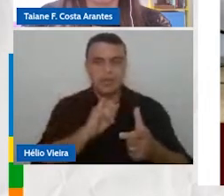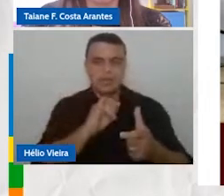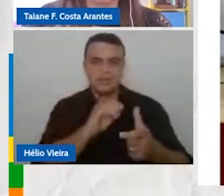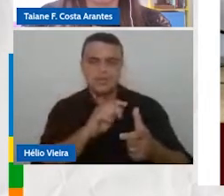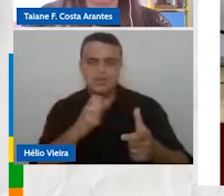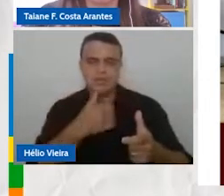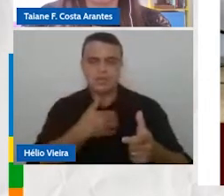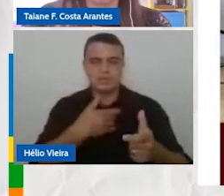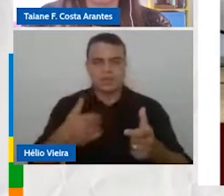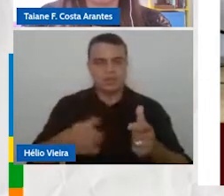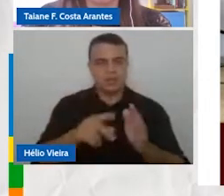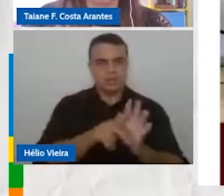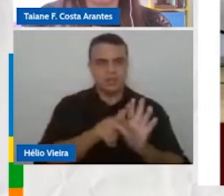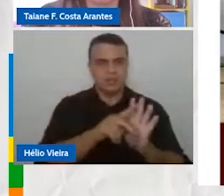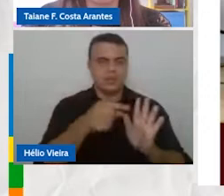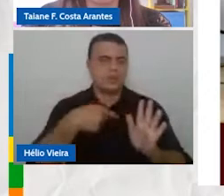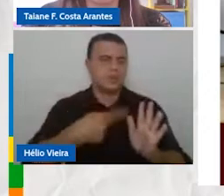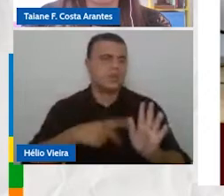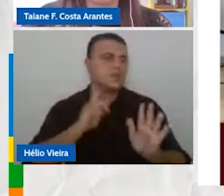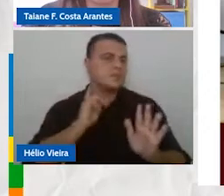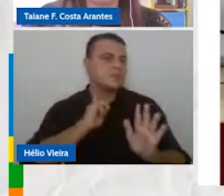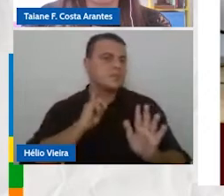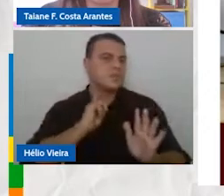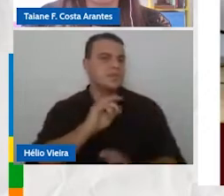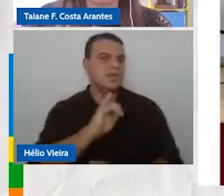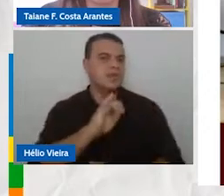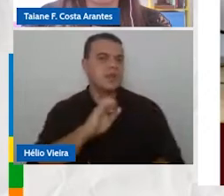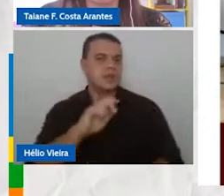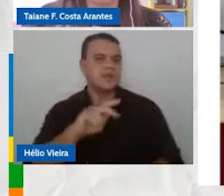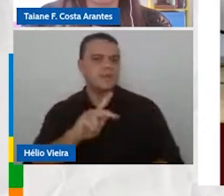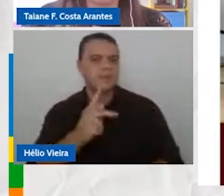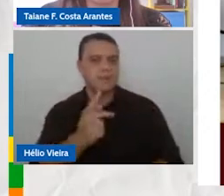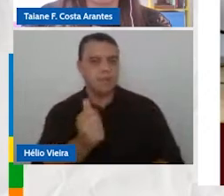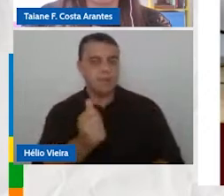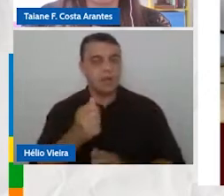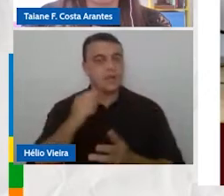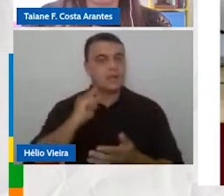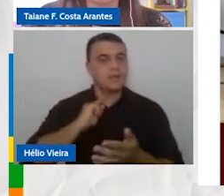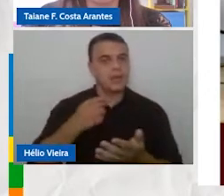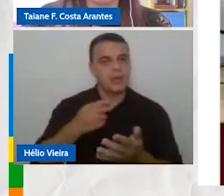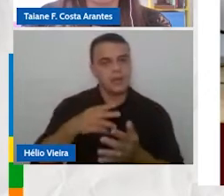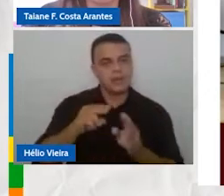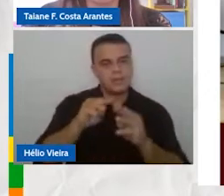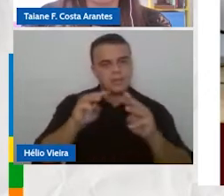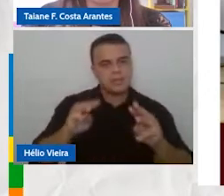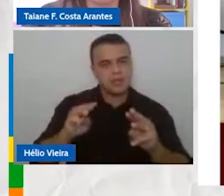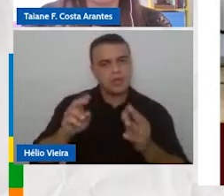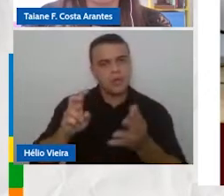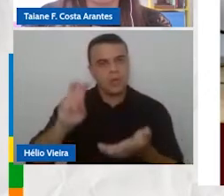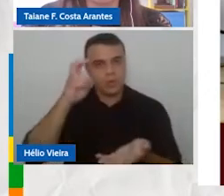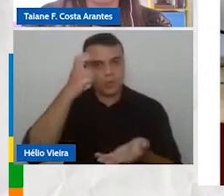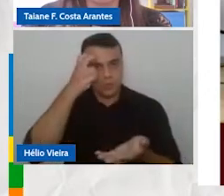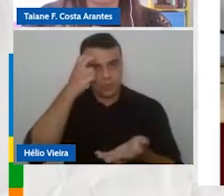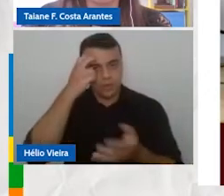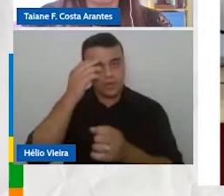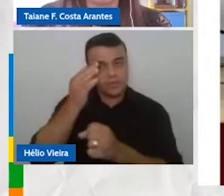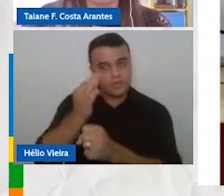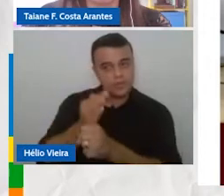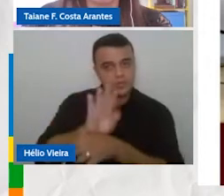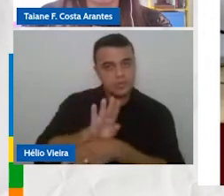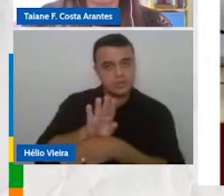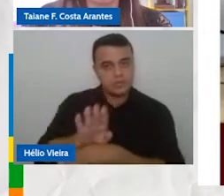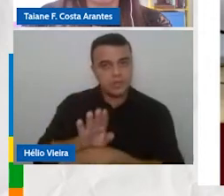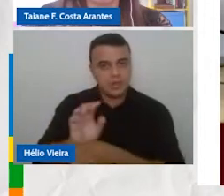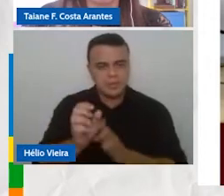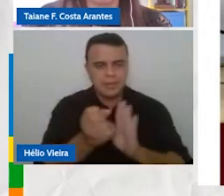Patrimônio Histórico e Artístico de Minas Gerais, o IEFA, e Ministério da Cultura, com patrocínio da Fiat Automóveis, e